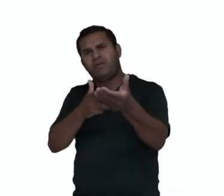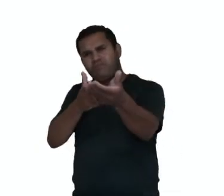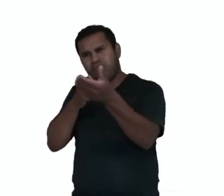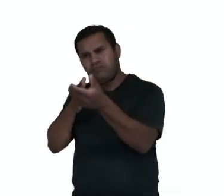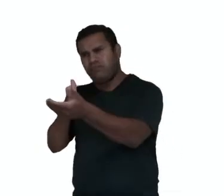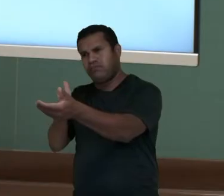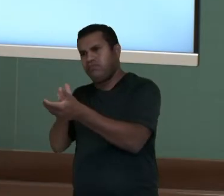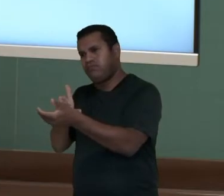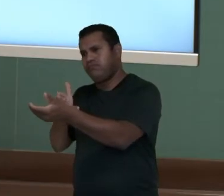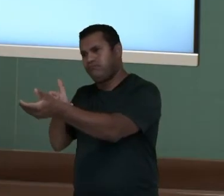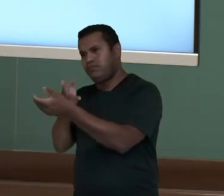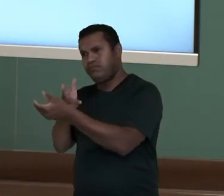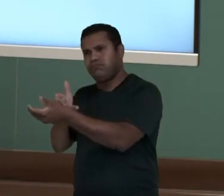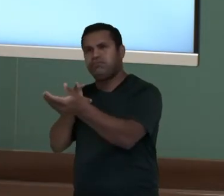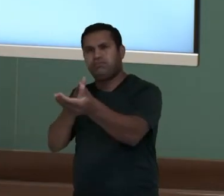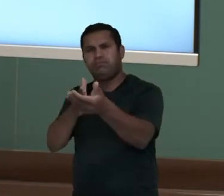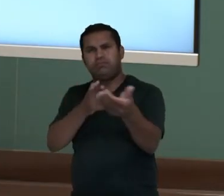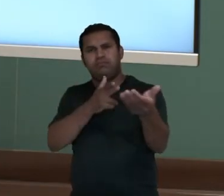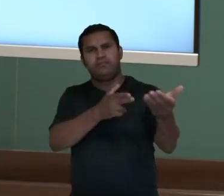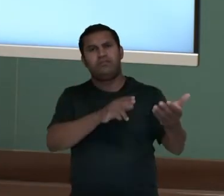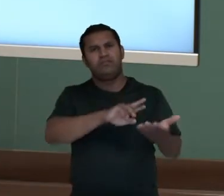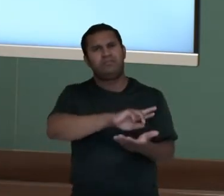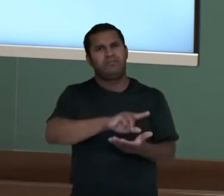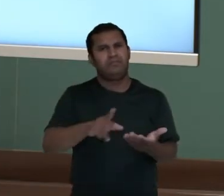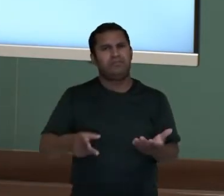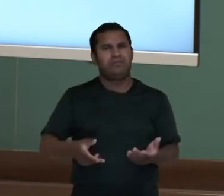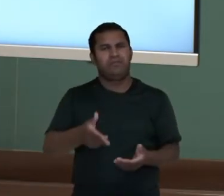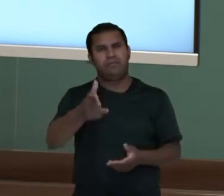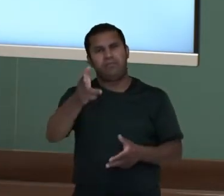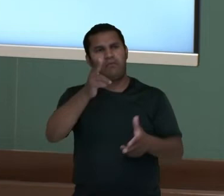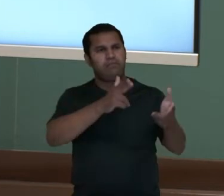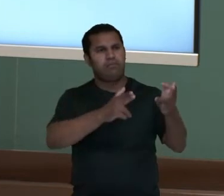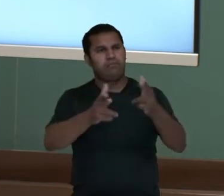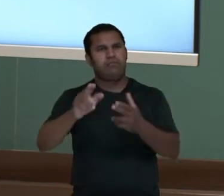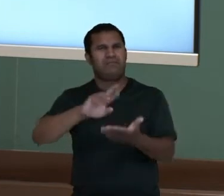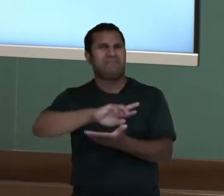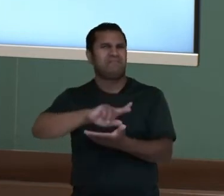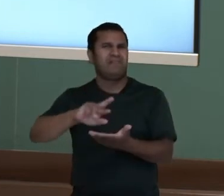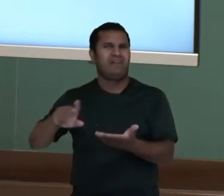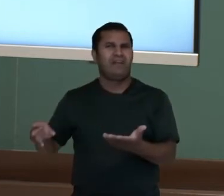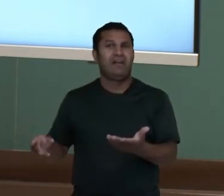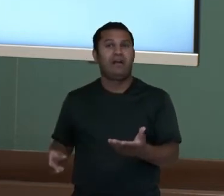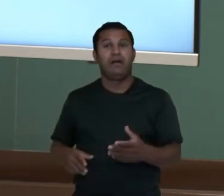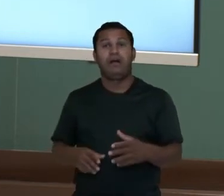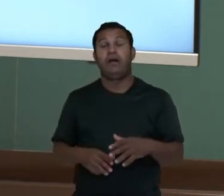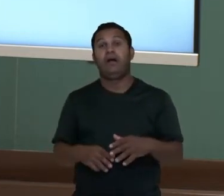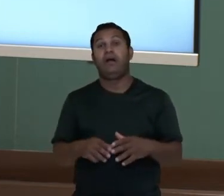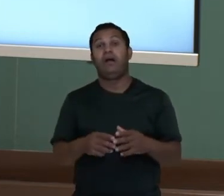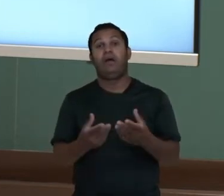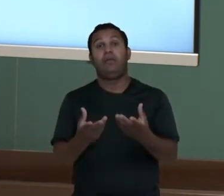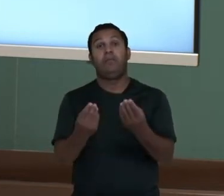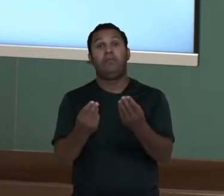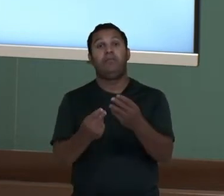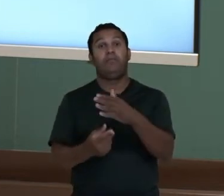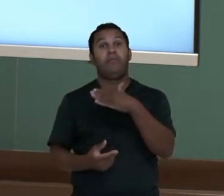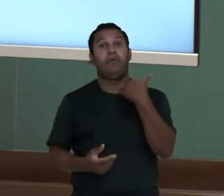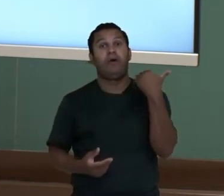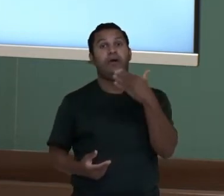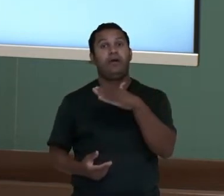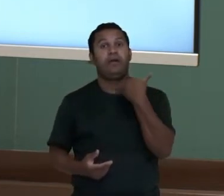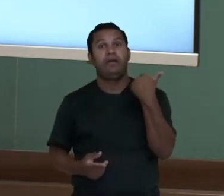milhares de astecas, entre eles o imperador Montezuma. O sucessor do imperador Montezuma, que